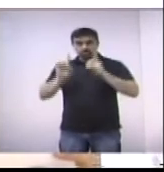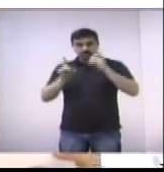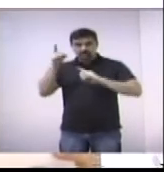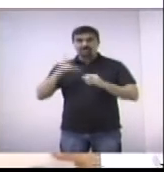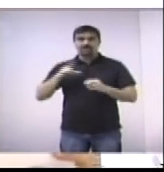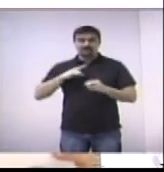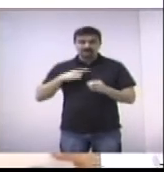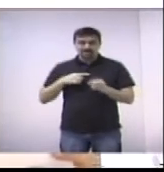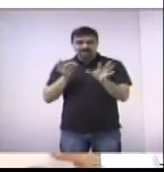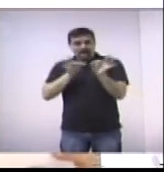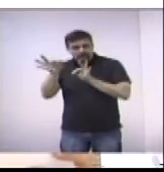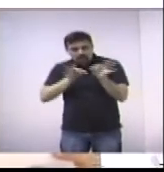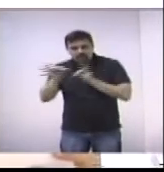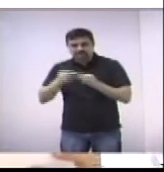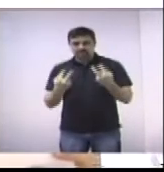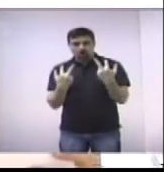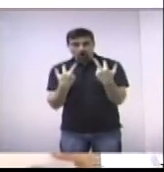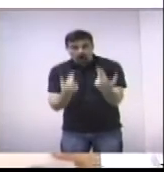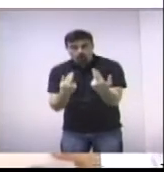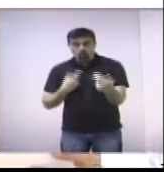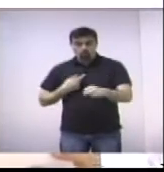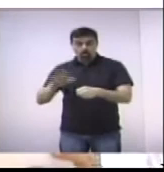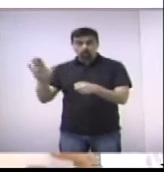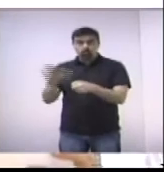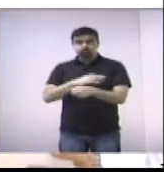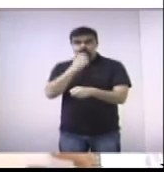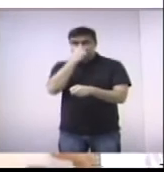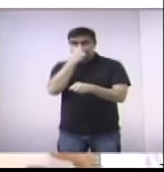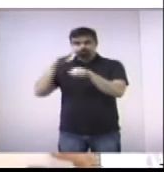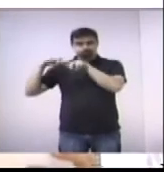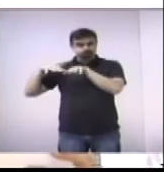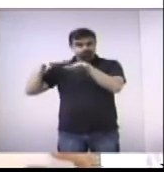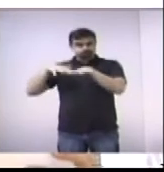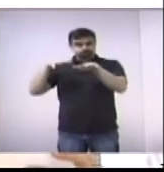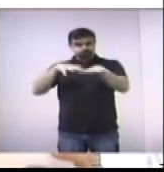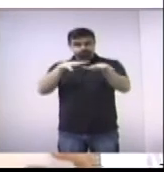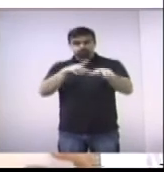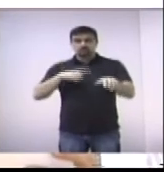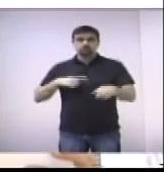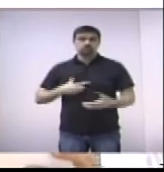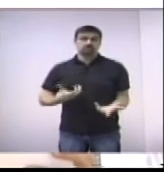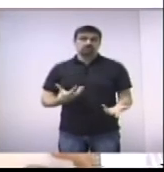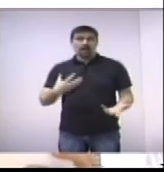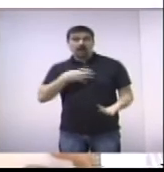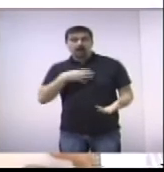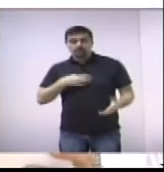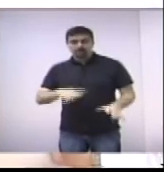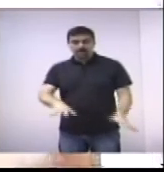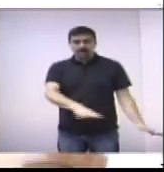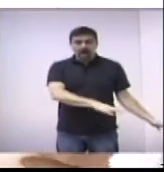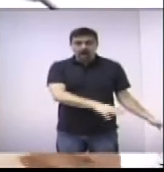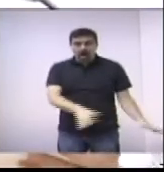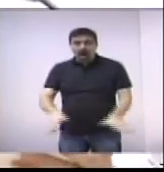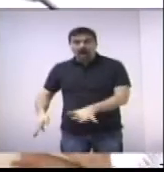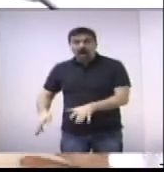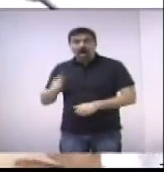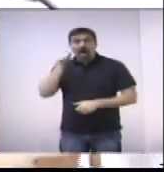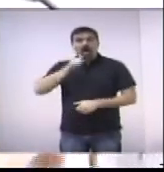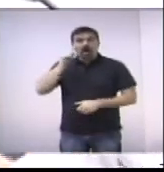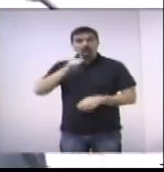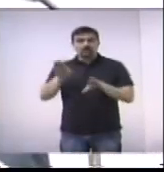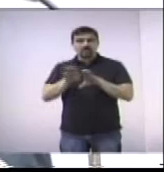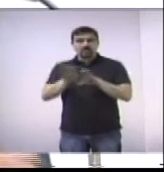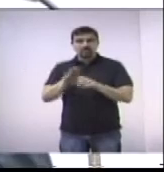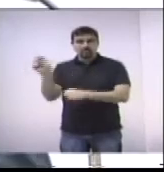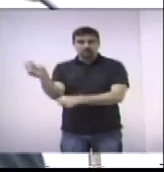prévia com alas, números mínimos e máximos de integrantes para o desfile, presença de baianas em alas, ritmistas numa bateria, casal